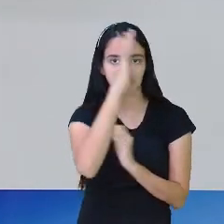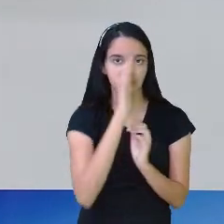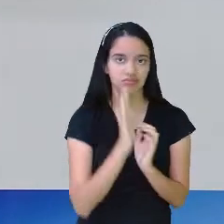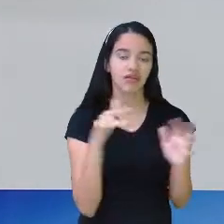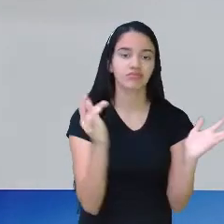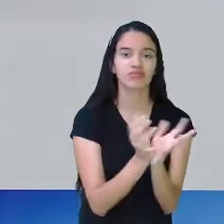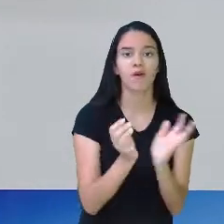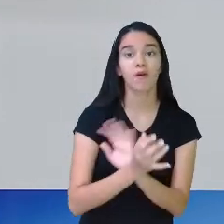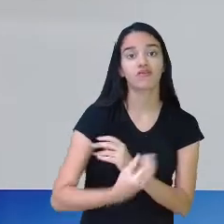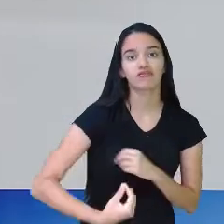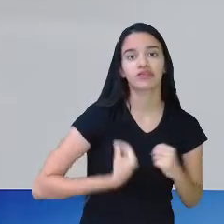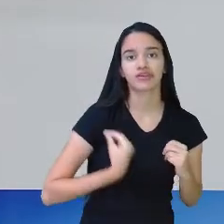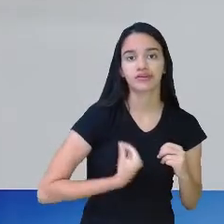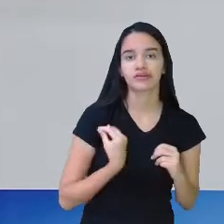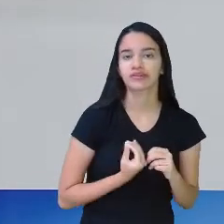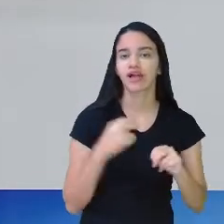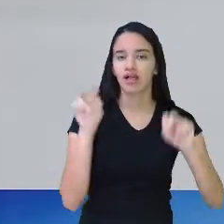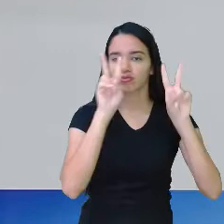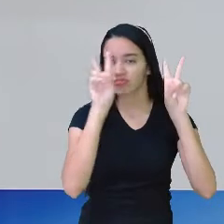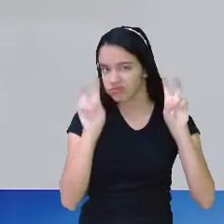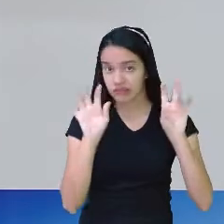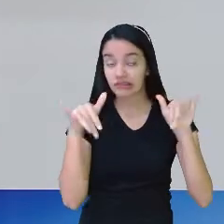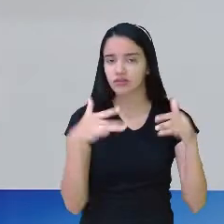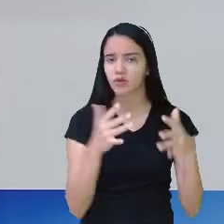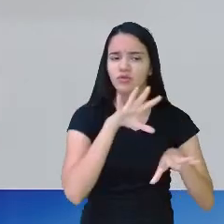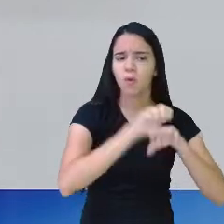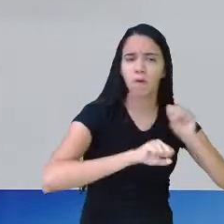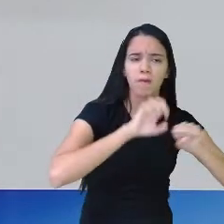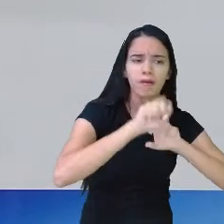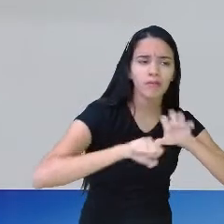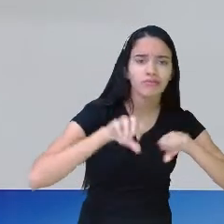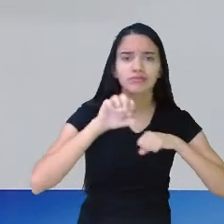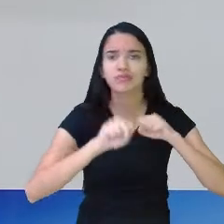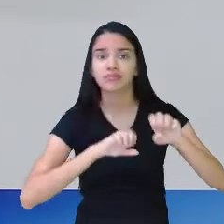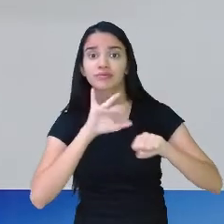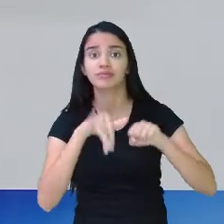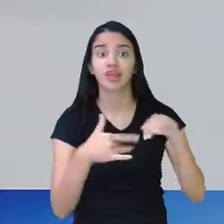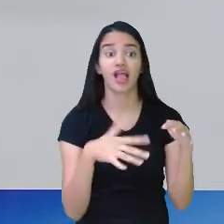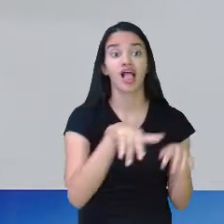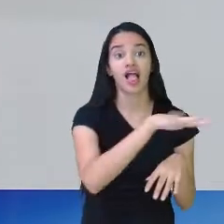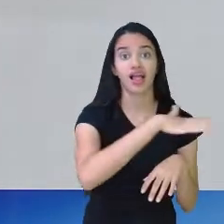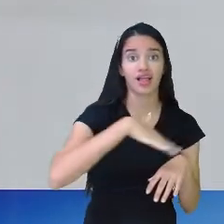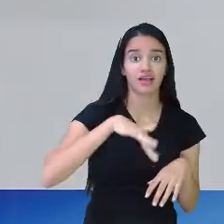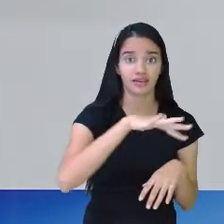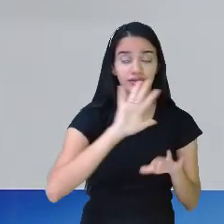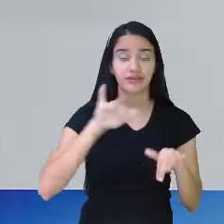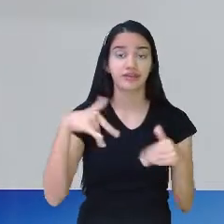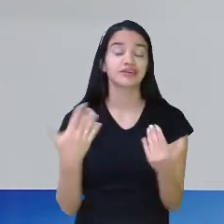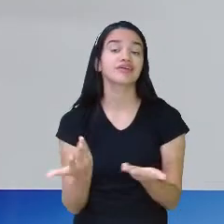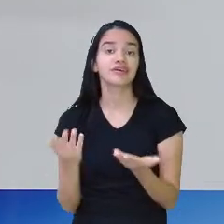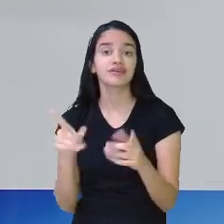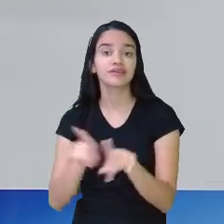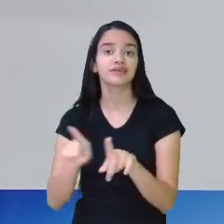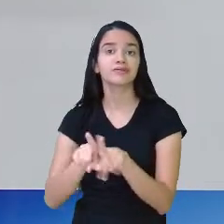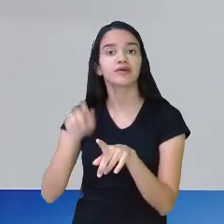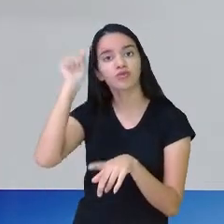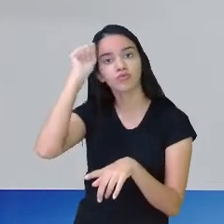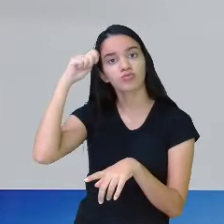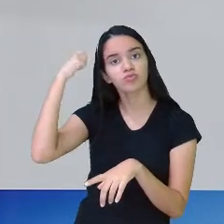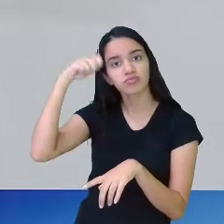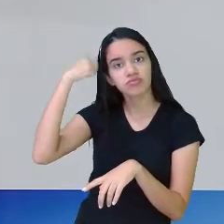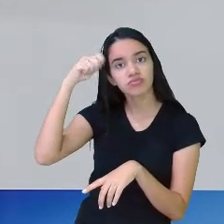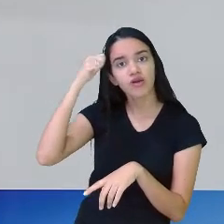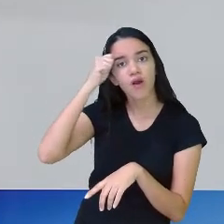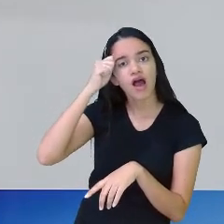e começaram a desbravar essas terras. E, por fim, vieram os africanos, que